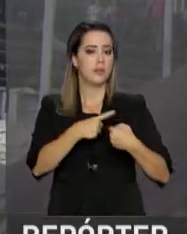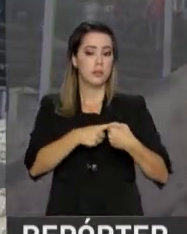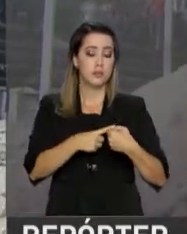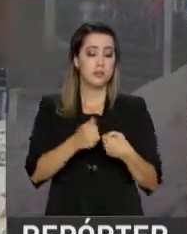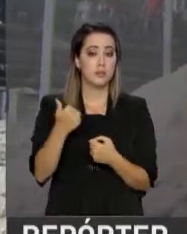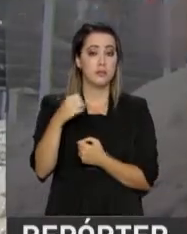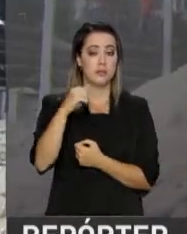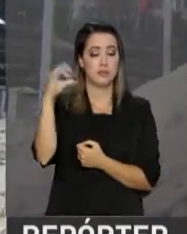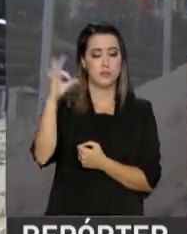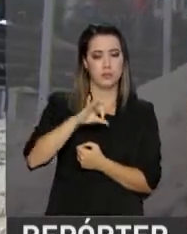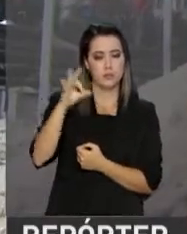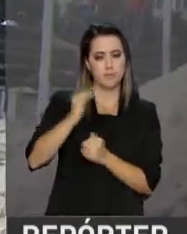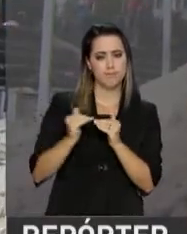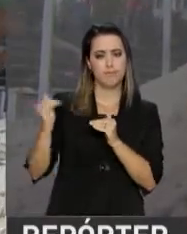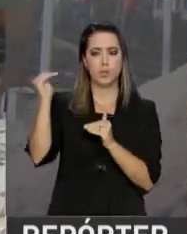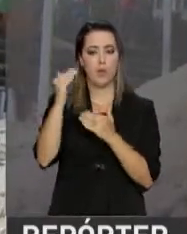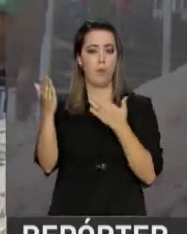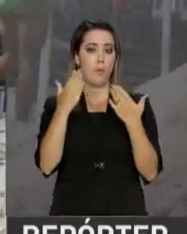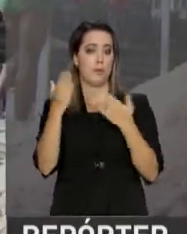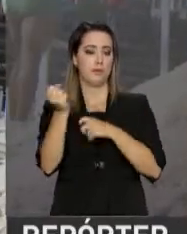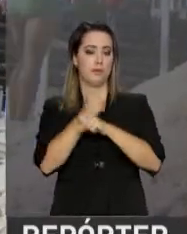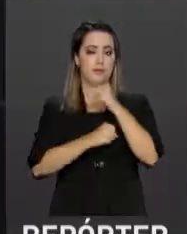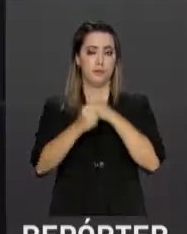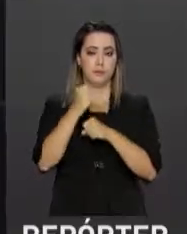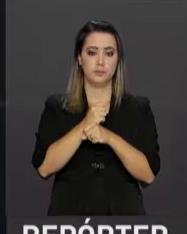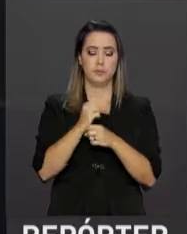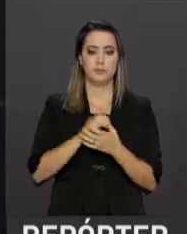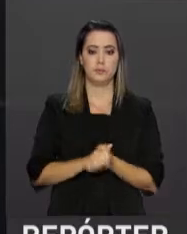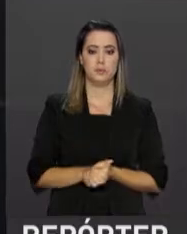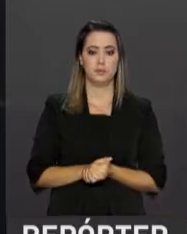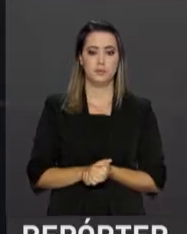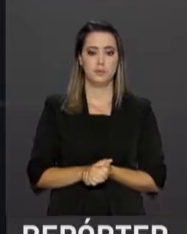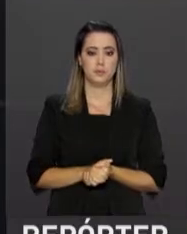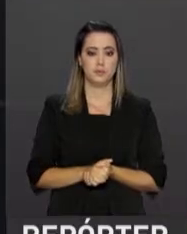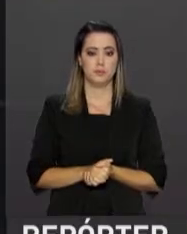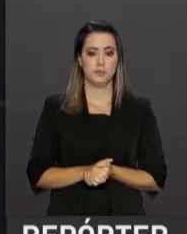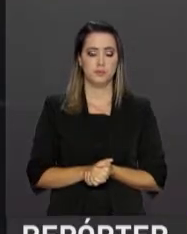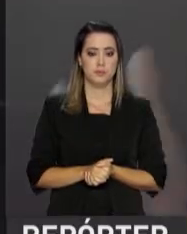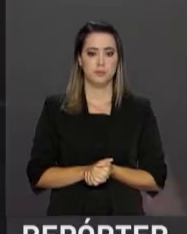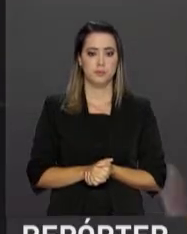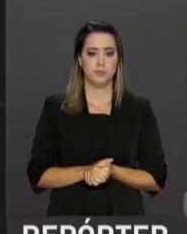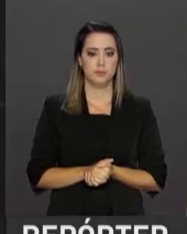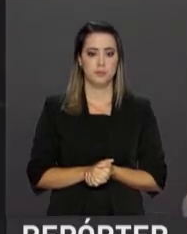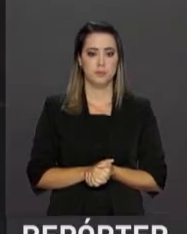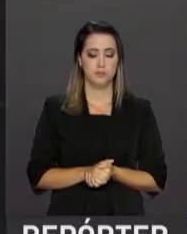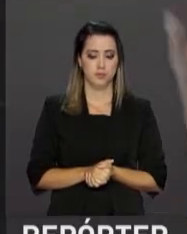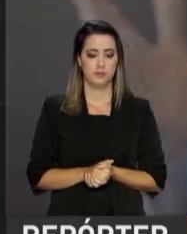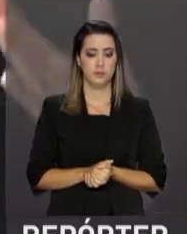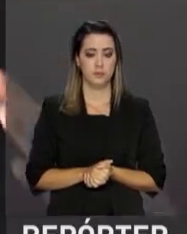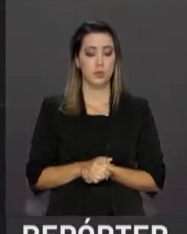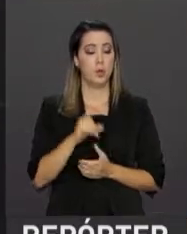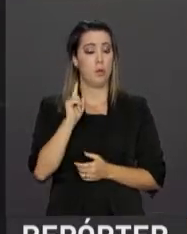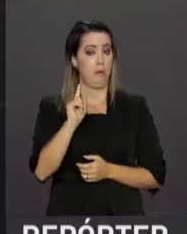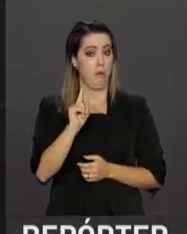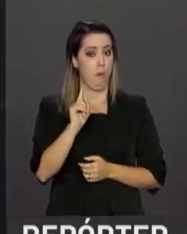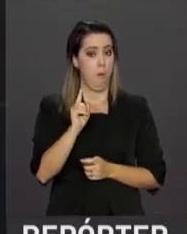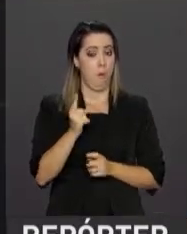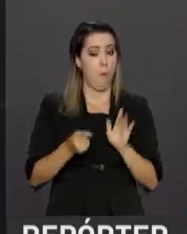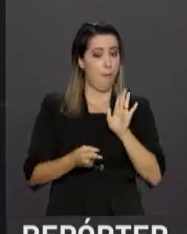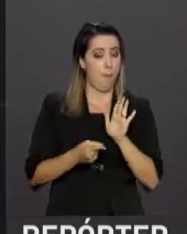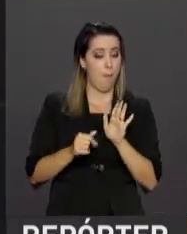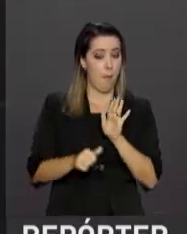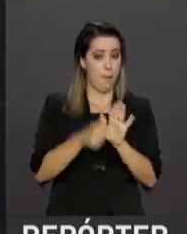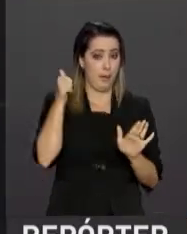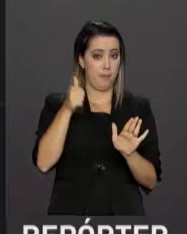19% a mais que no ano anterior o primeiro evento quer dizer o pontapé inicial do rio de